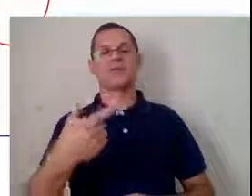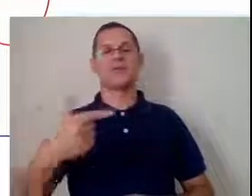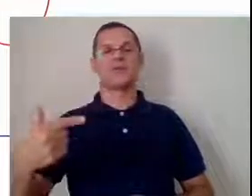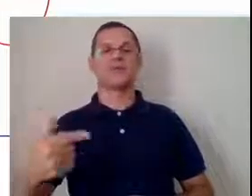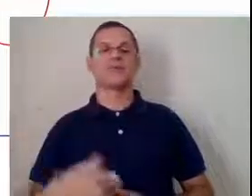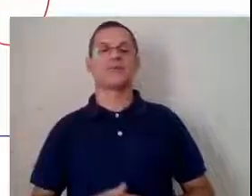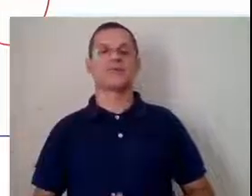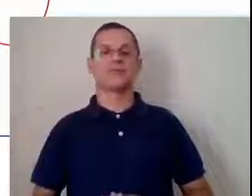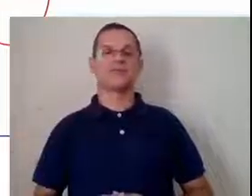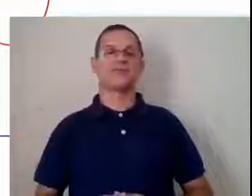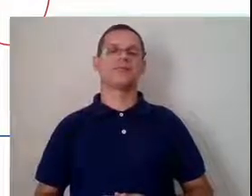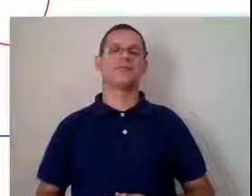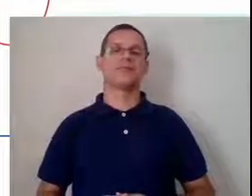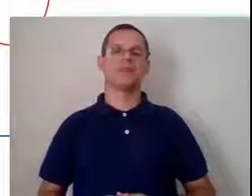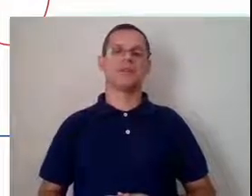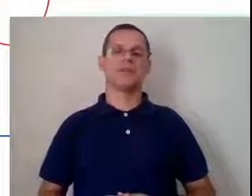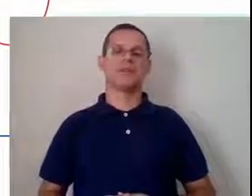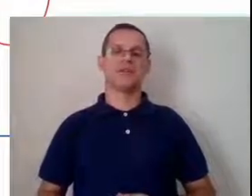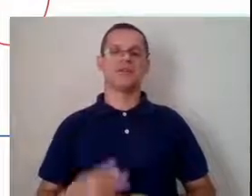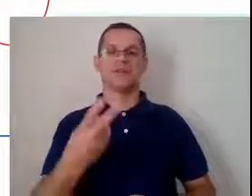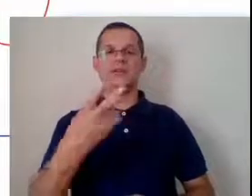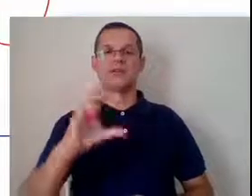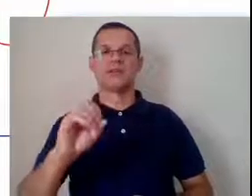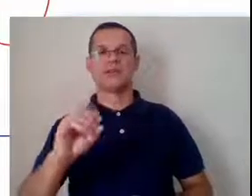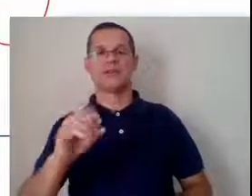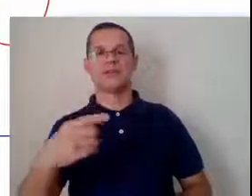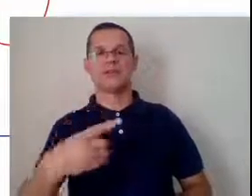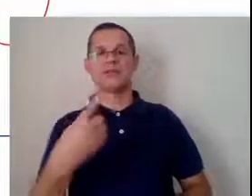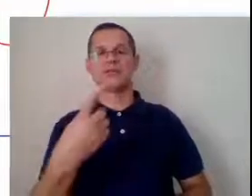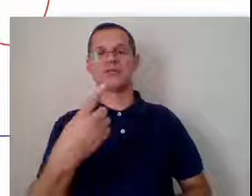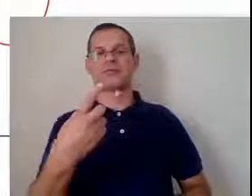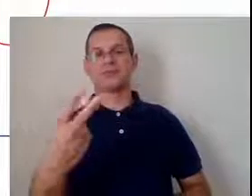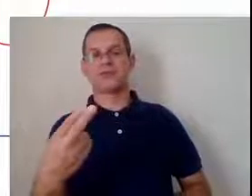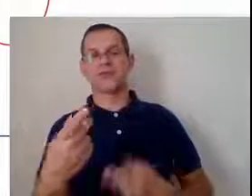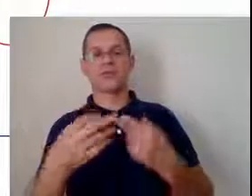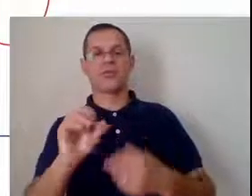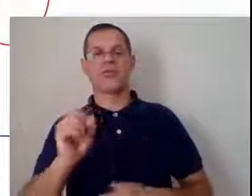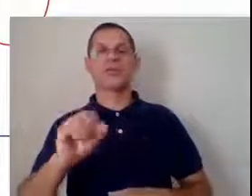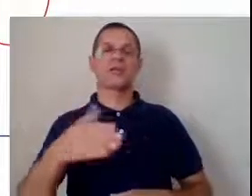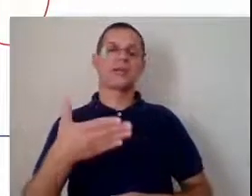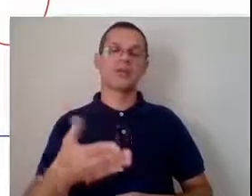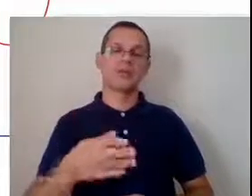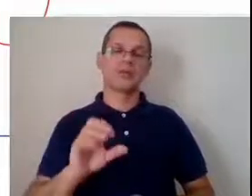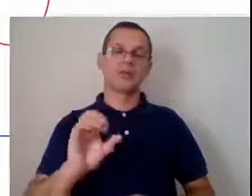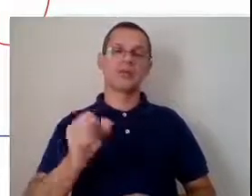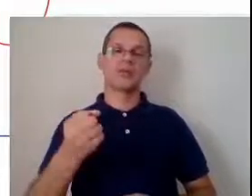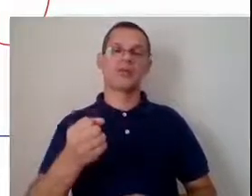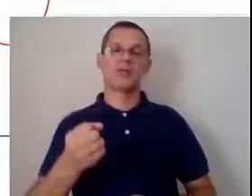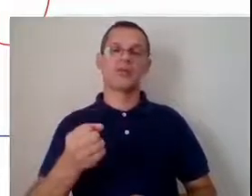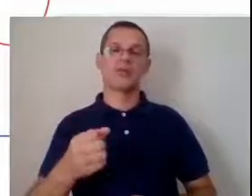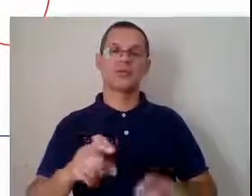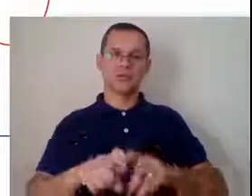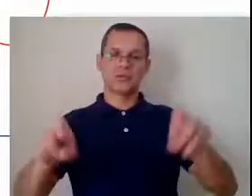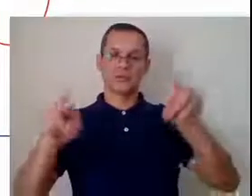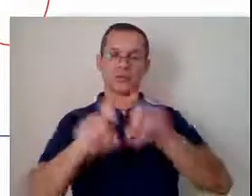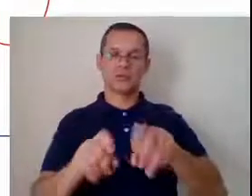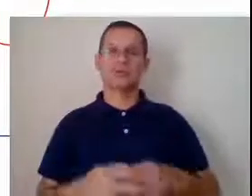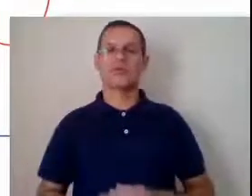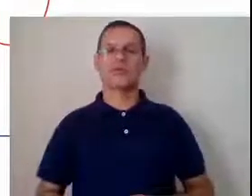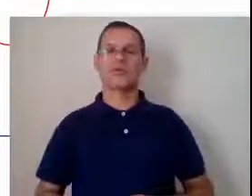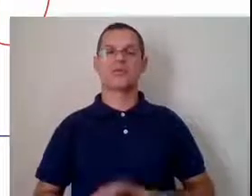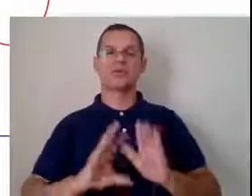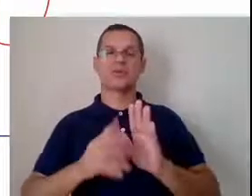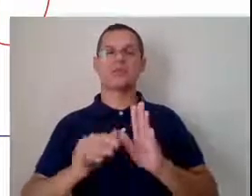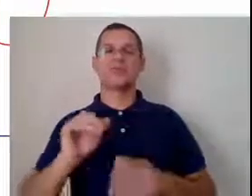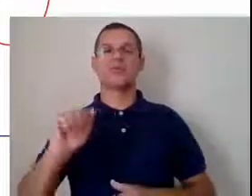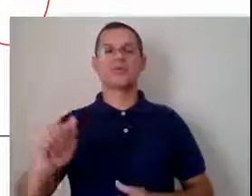12. 20 menos 12, que é igual a 8. Então, 8 comandos são exclusivos do banco